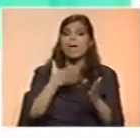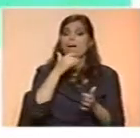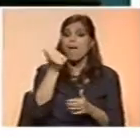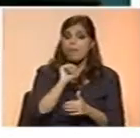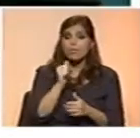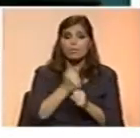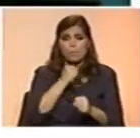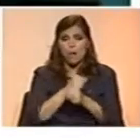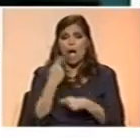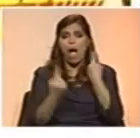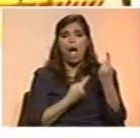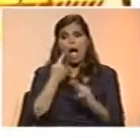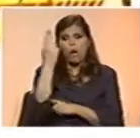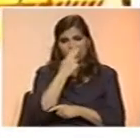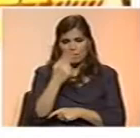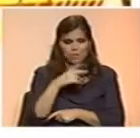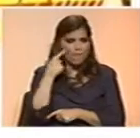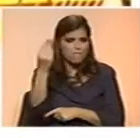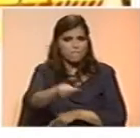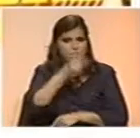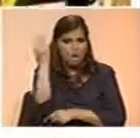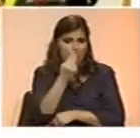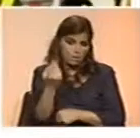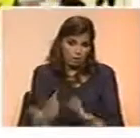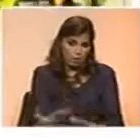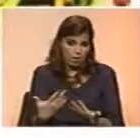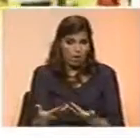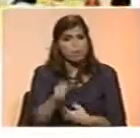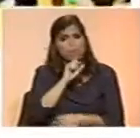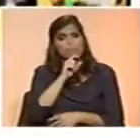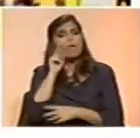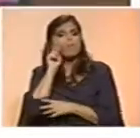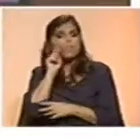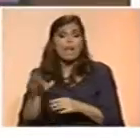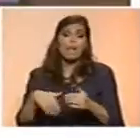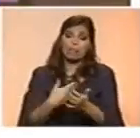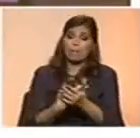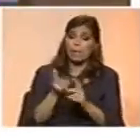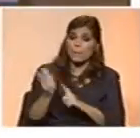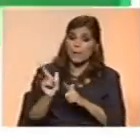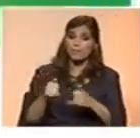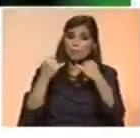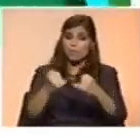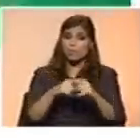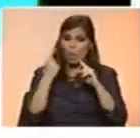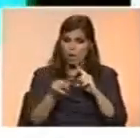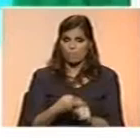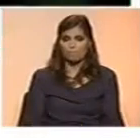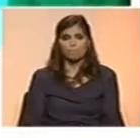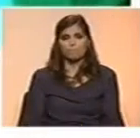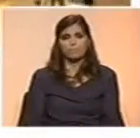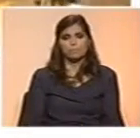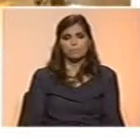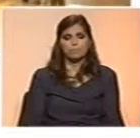de alguns dos artistas de maior relevo da arte contemporânea. Pode ser visitada até março do próximo ano.